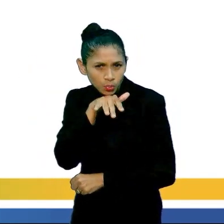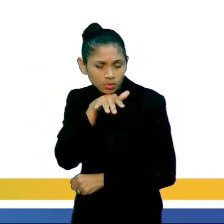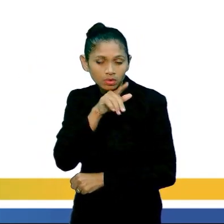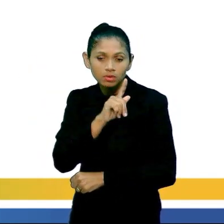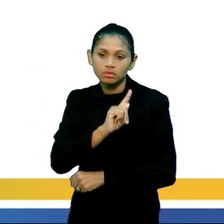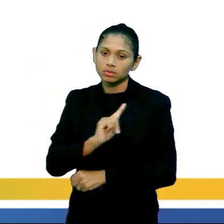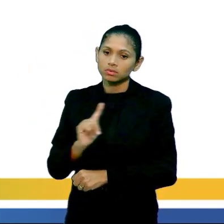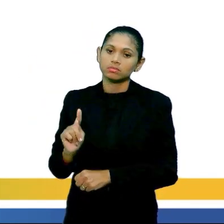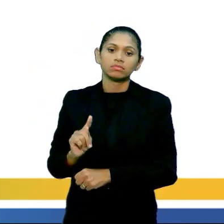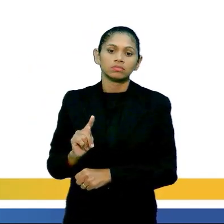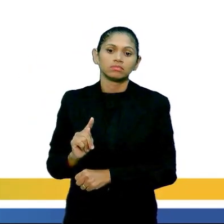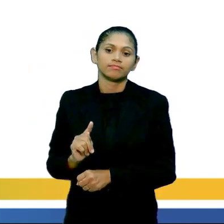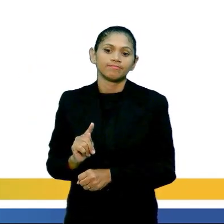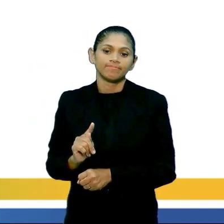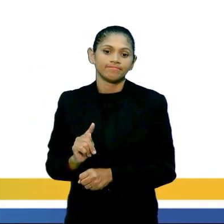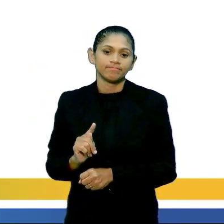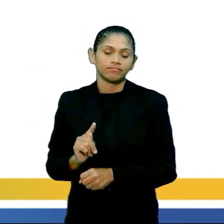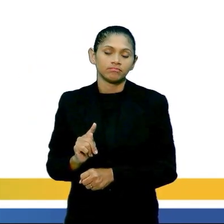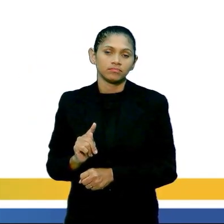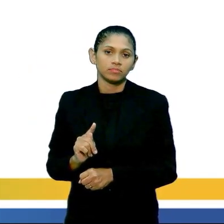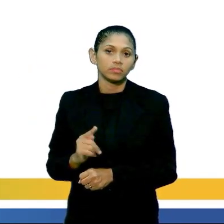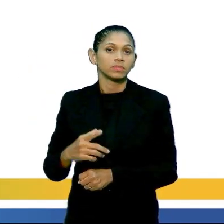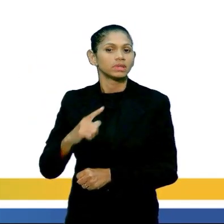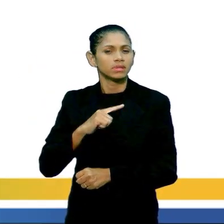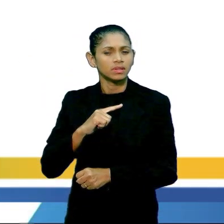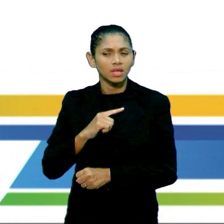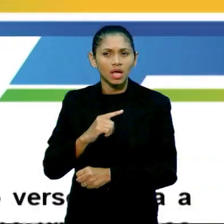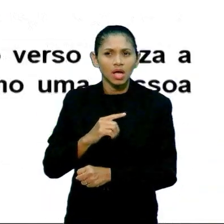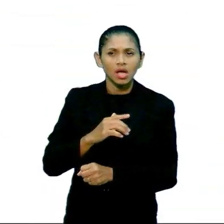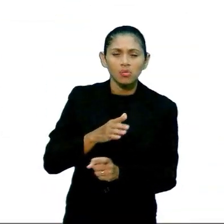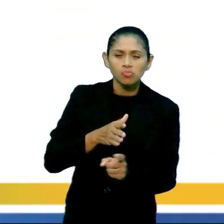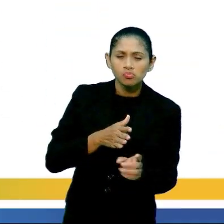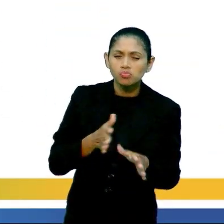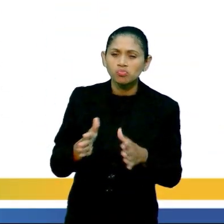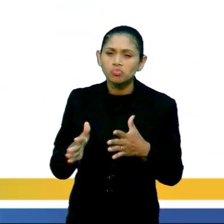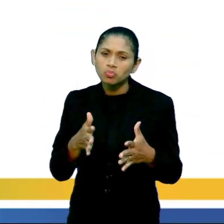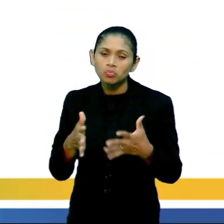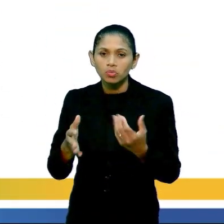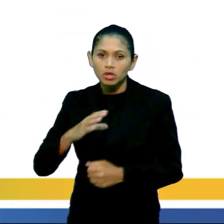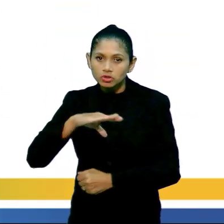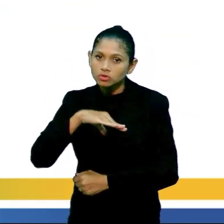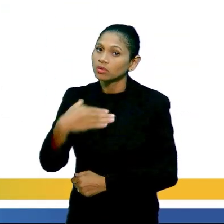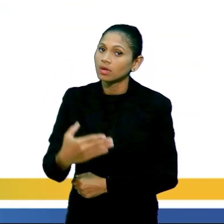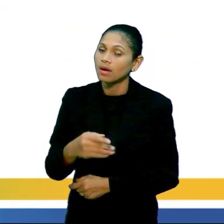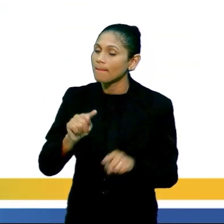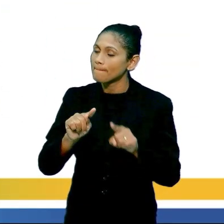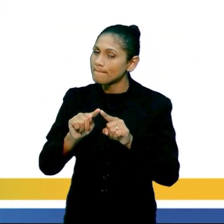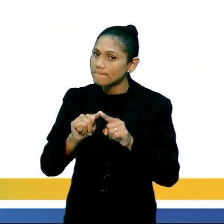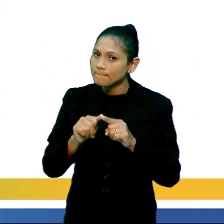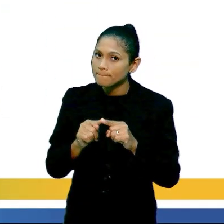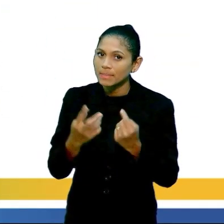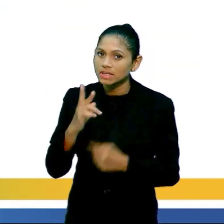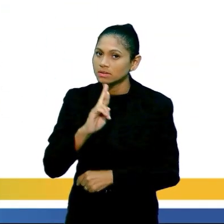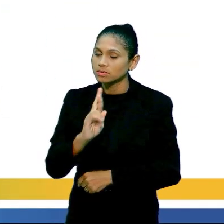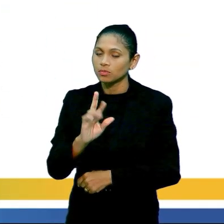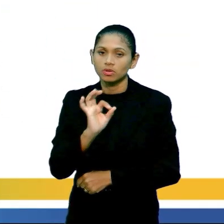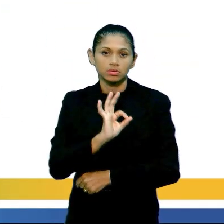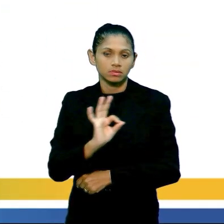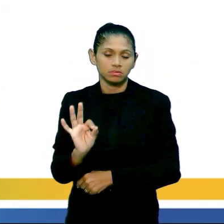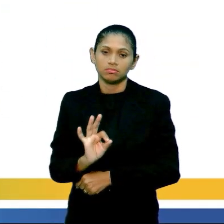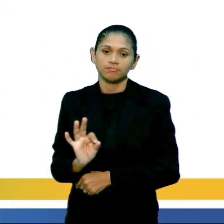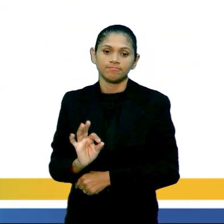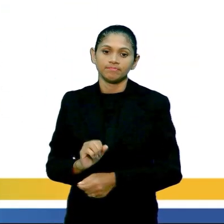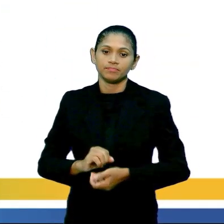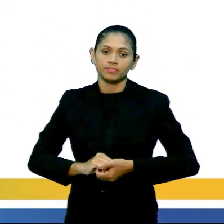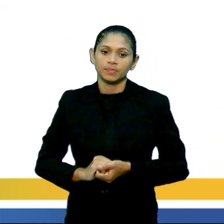também entender que há esse sentido de coragem, né? Mas não é nossa resposta, tá? Capaz de transformar mau humor em pranto.